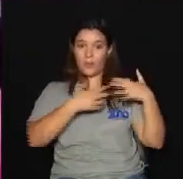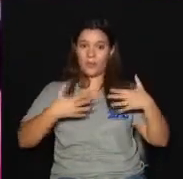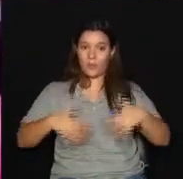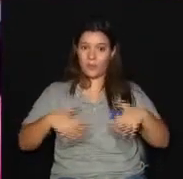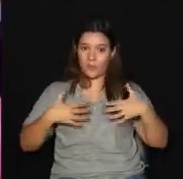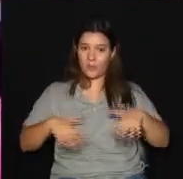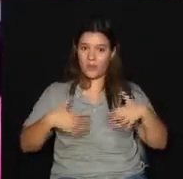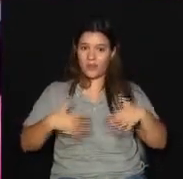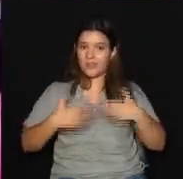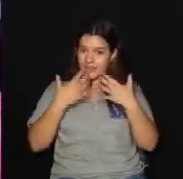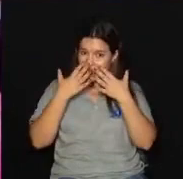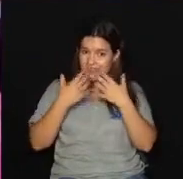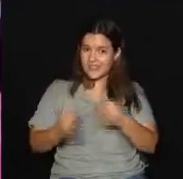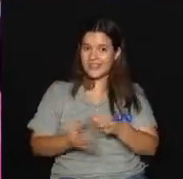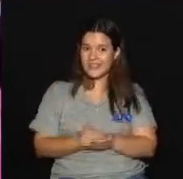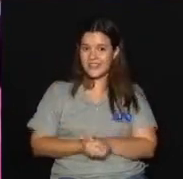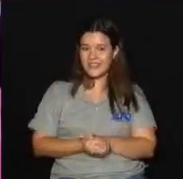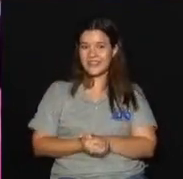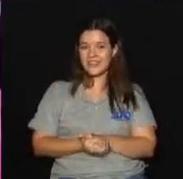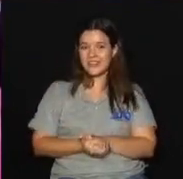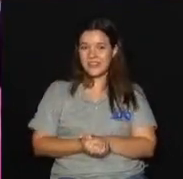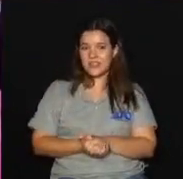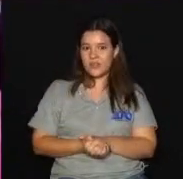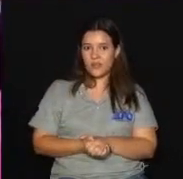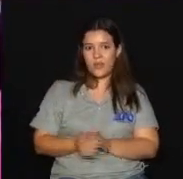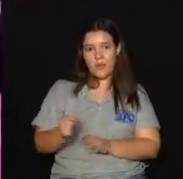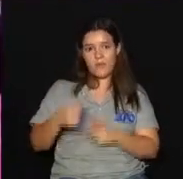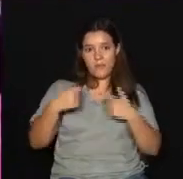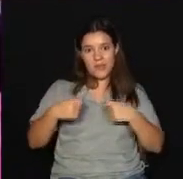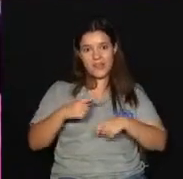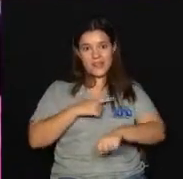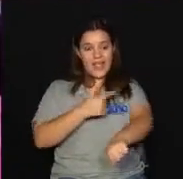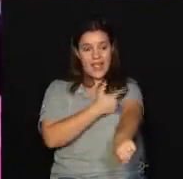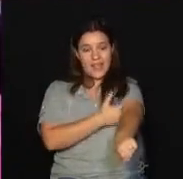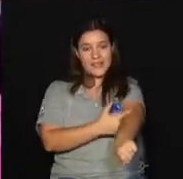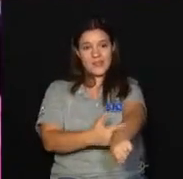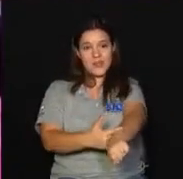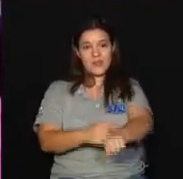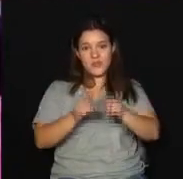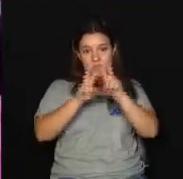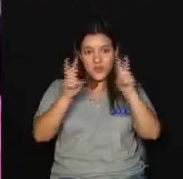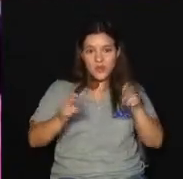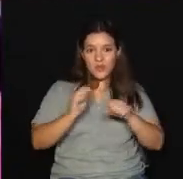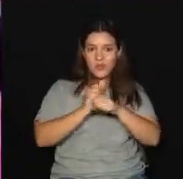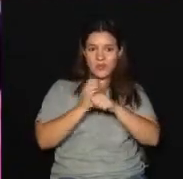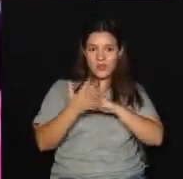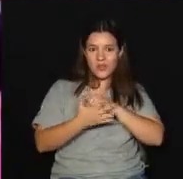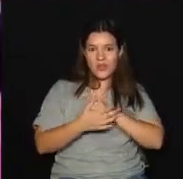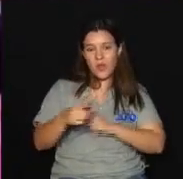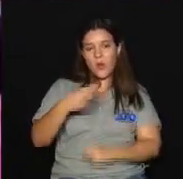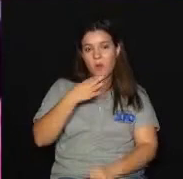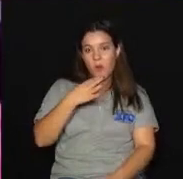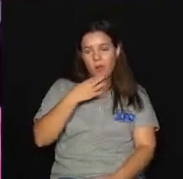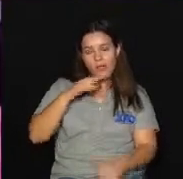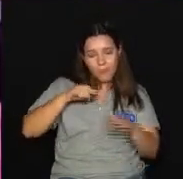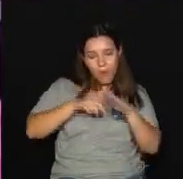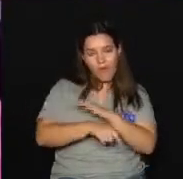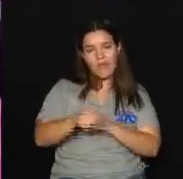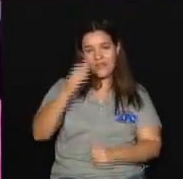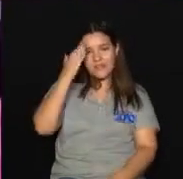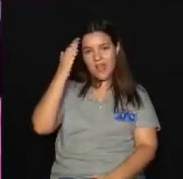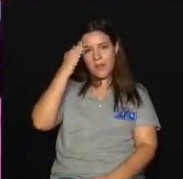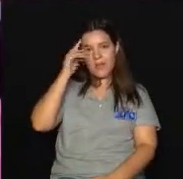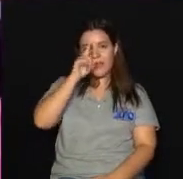merece, vamos dizer assim, um mínimo de respeito em função de ele ter total noção